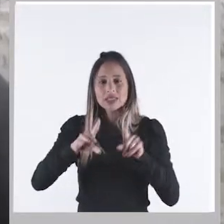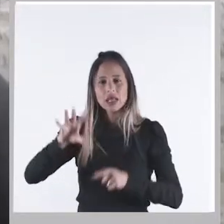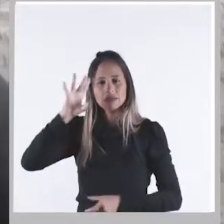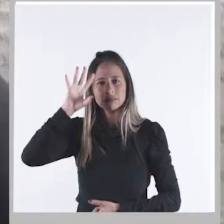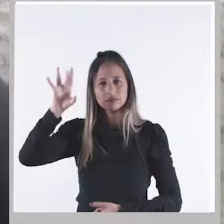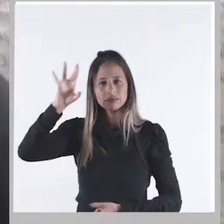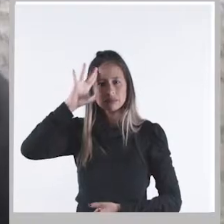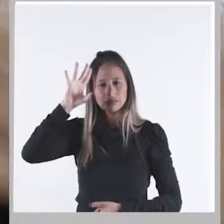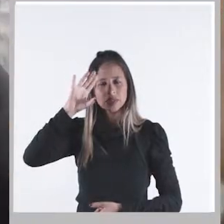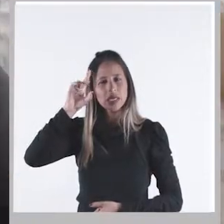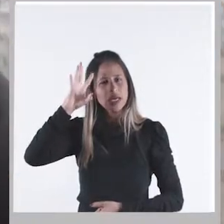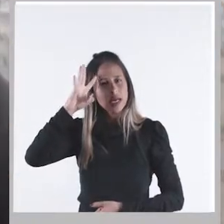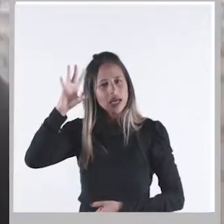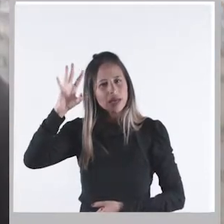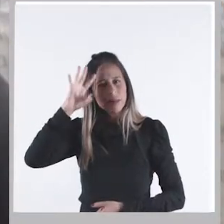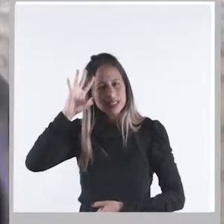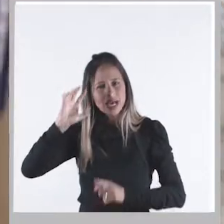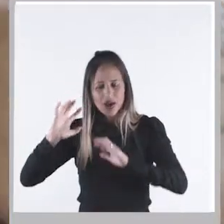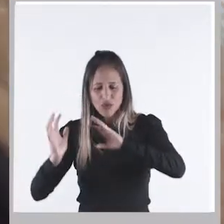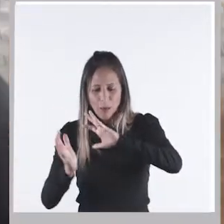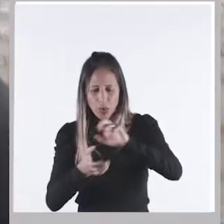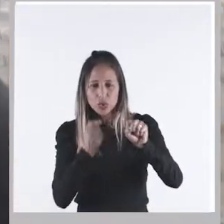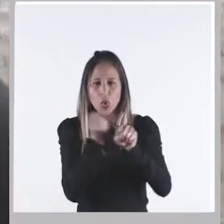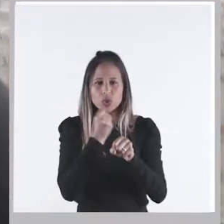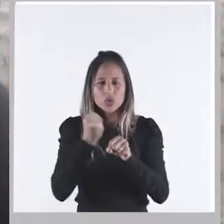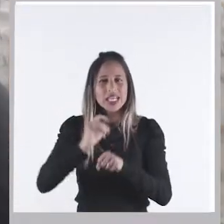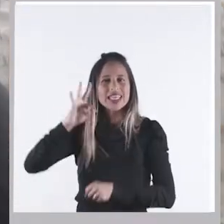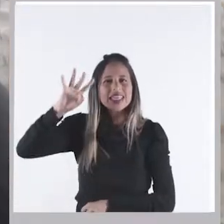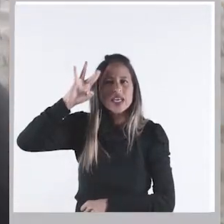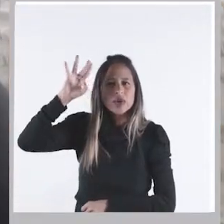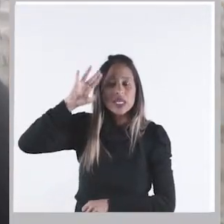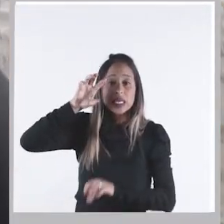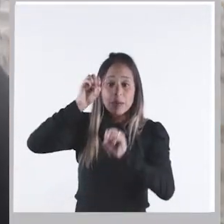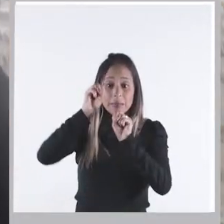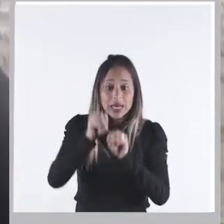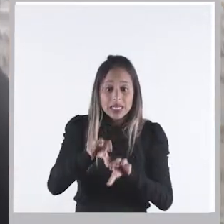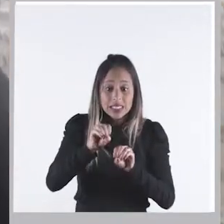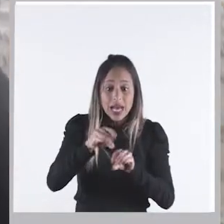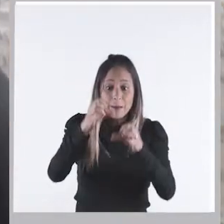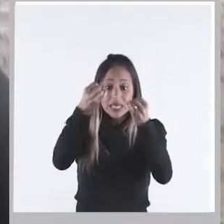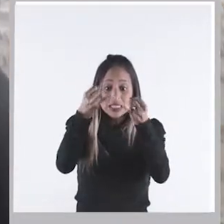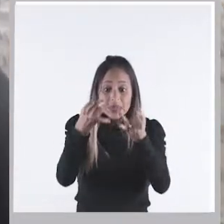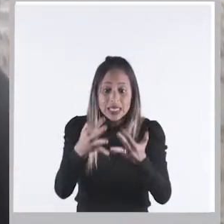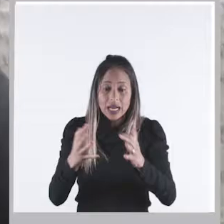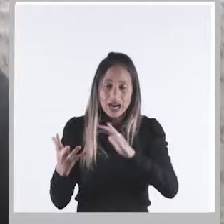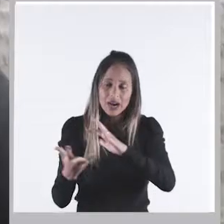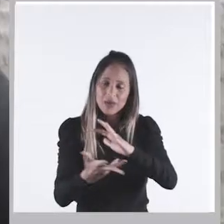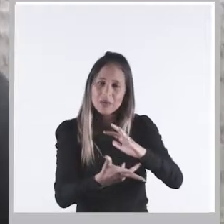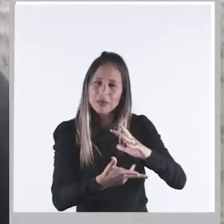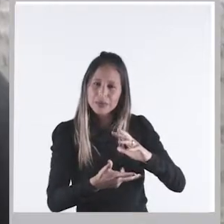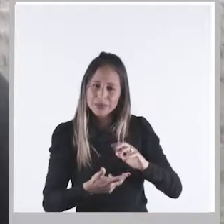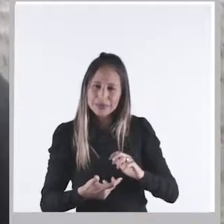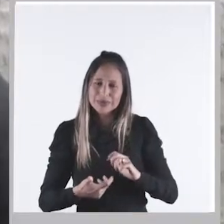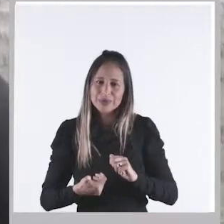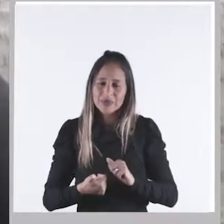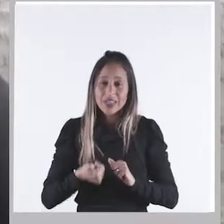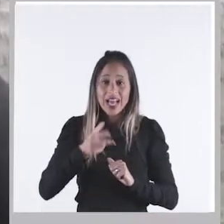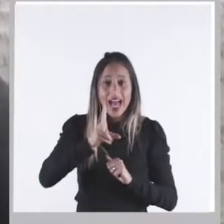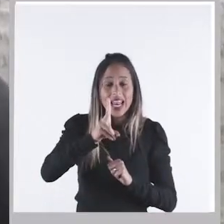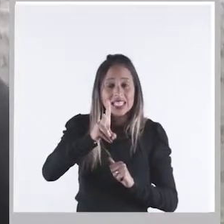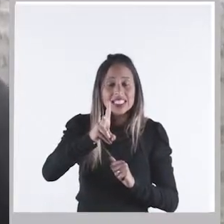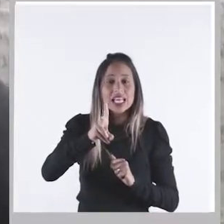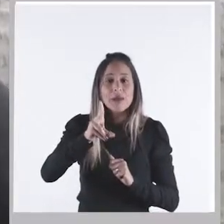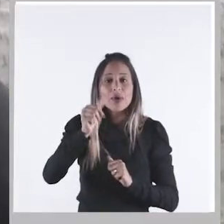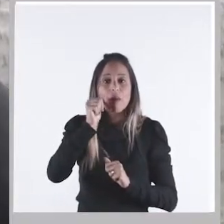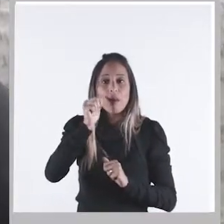que pensava o mundo, que construía teorias para explicar o mundo, né? Então, assim, ela sempre foi uma